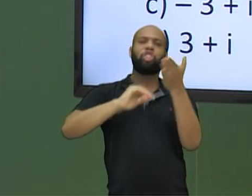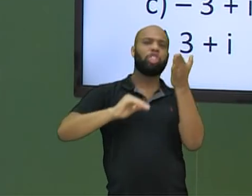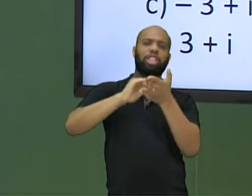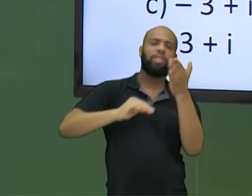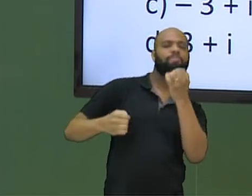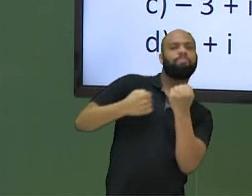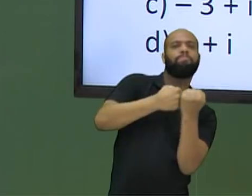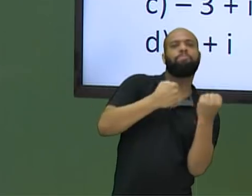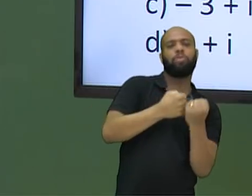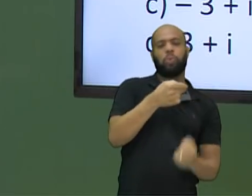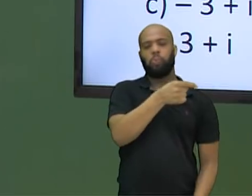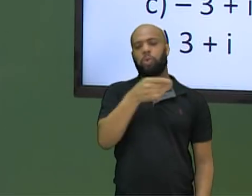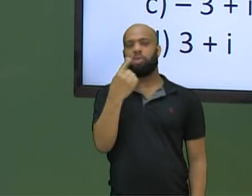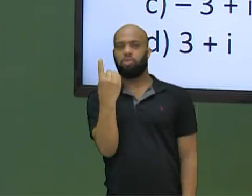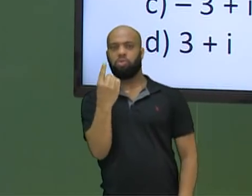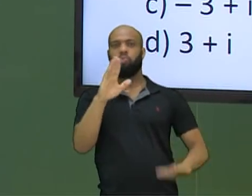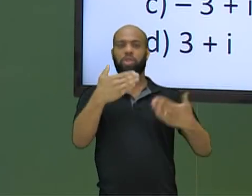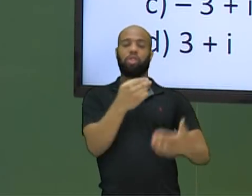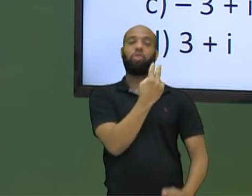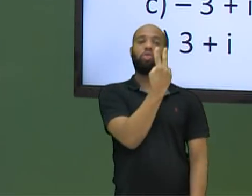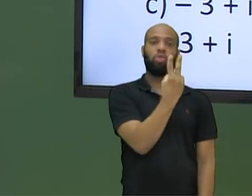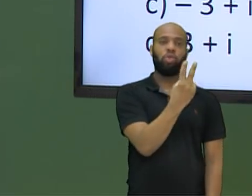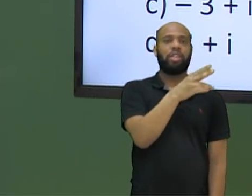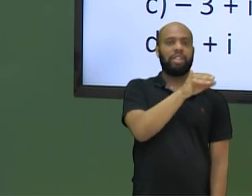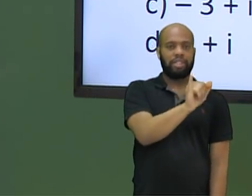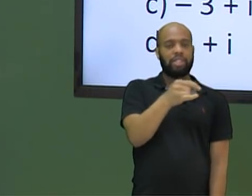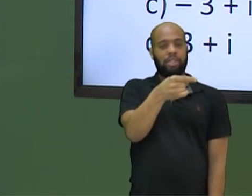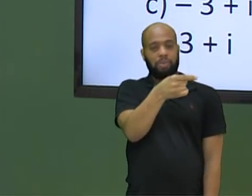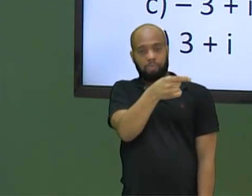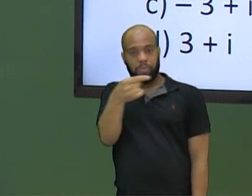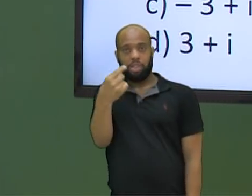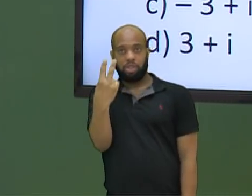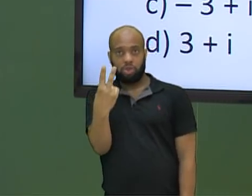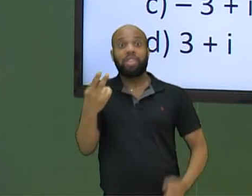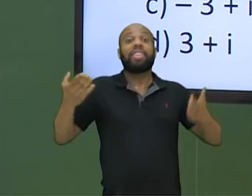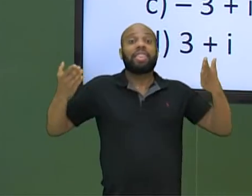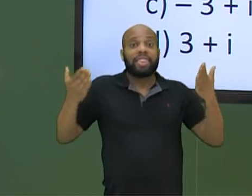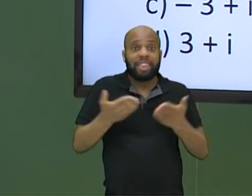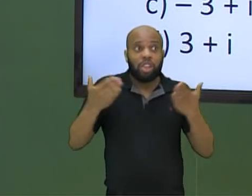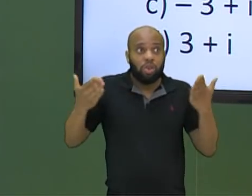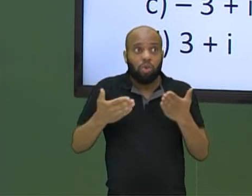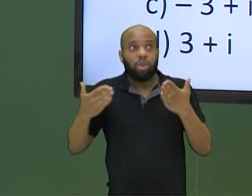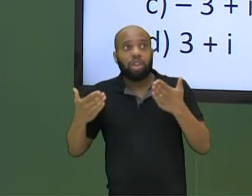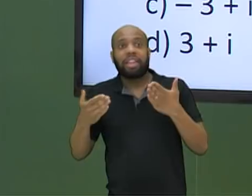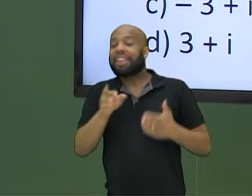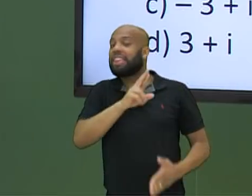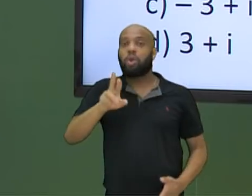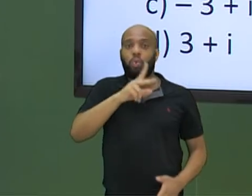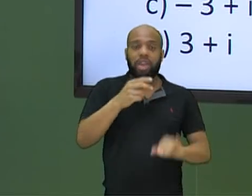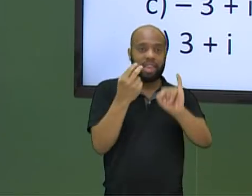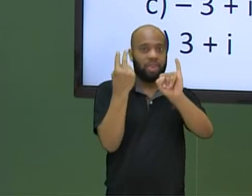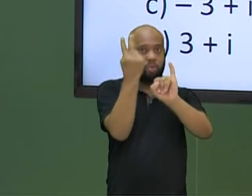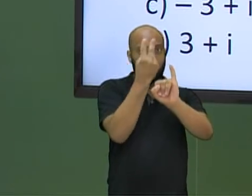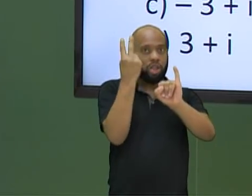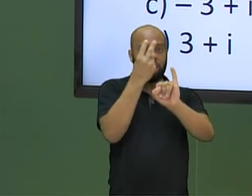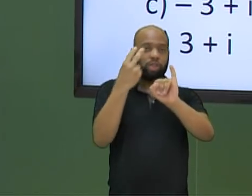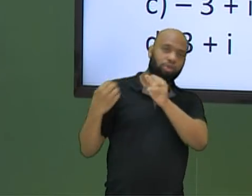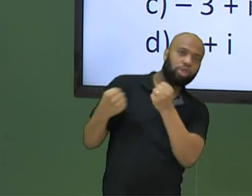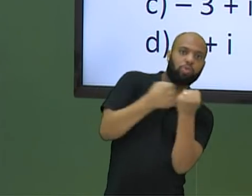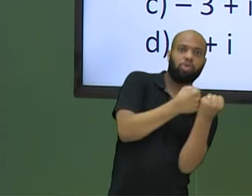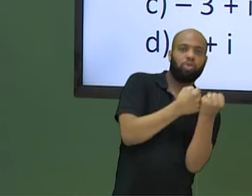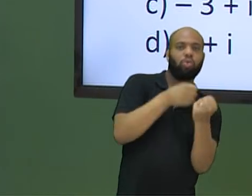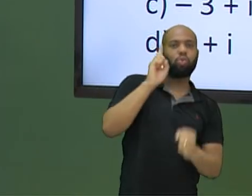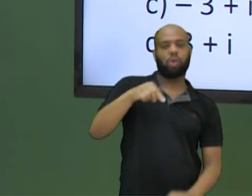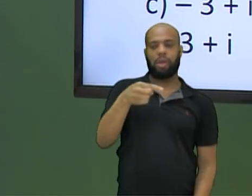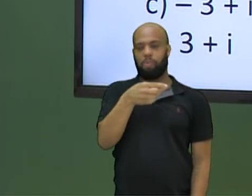1. Então, 2i menos 2, agora, atenção, não é i ao quadrado, é menos